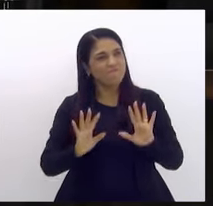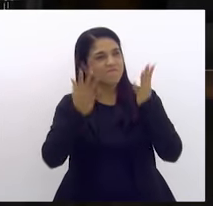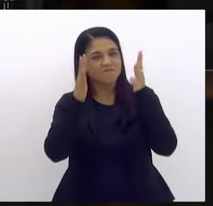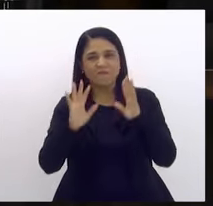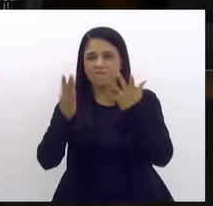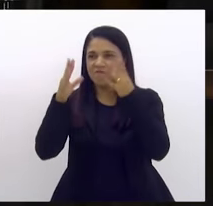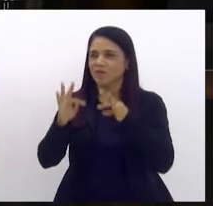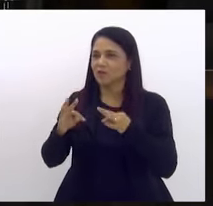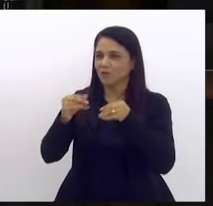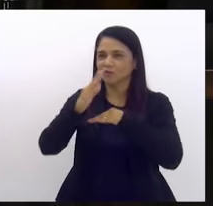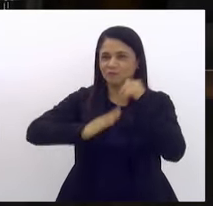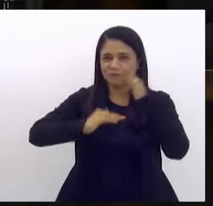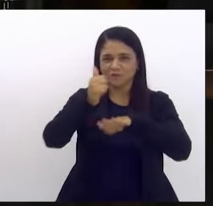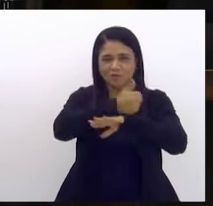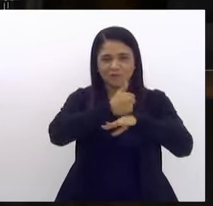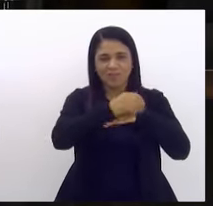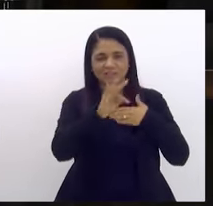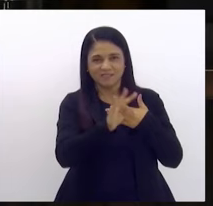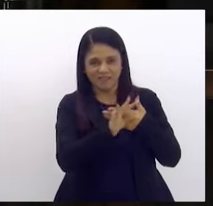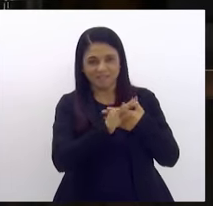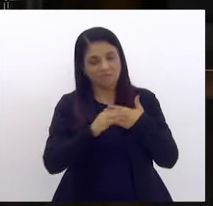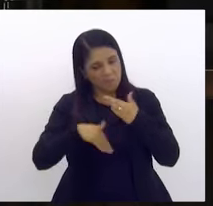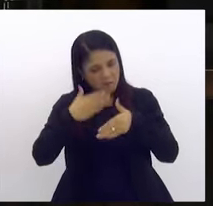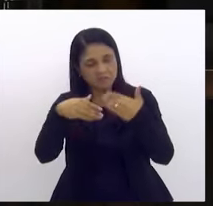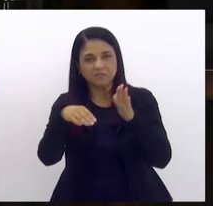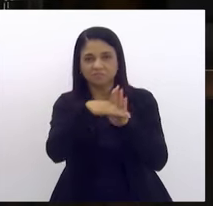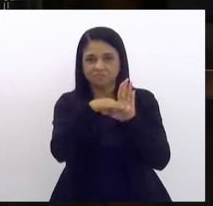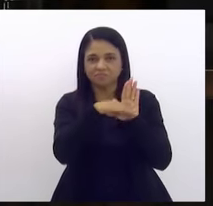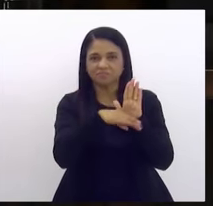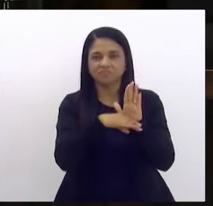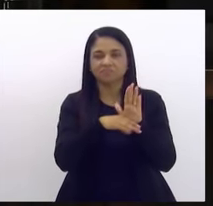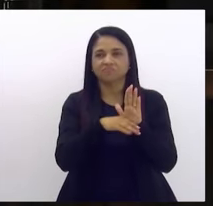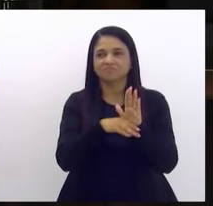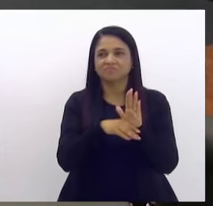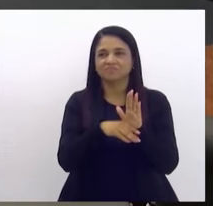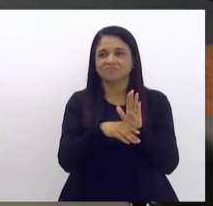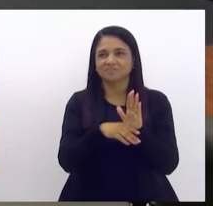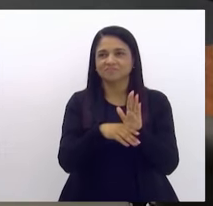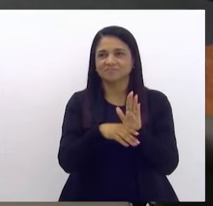técnicos e vamos avançar com essa pauta. Não havendo mais...